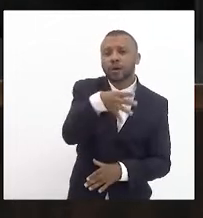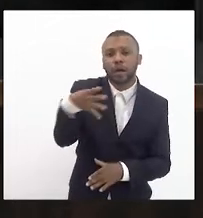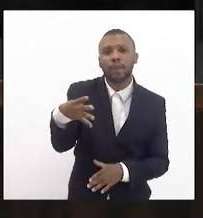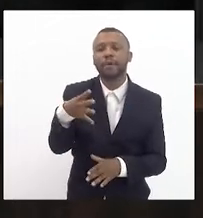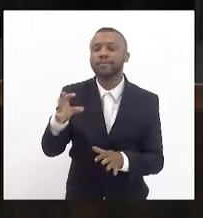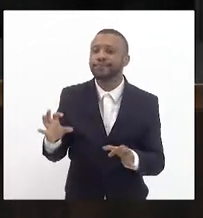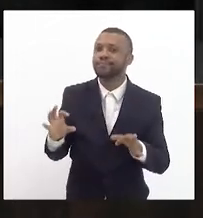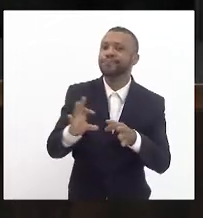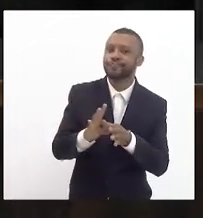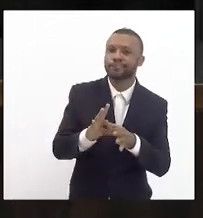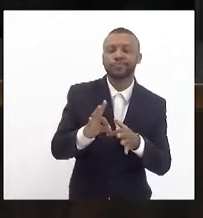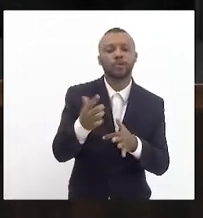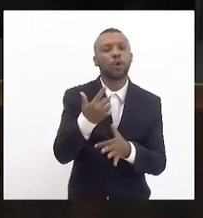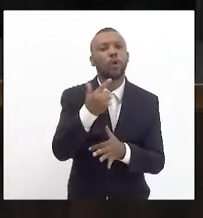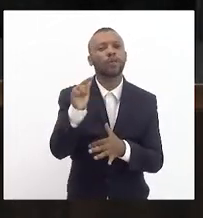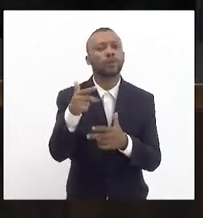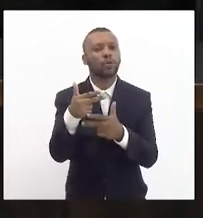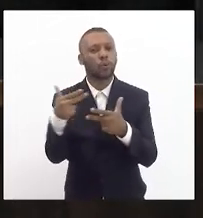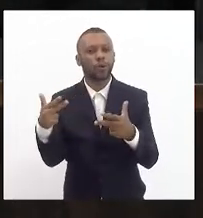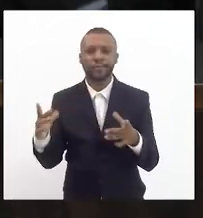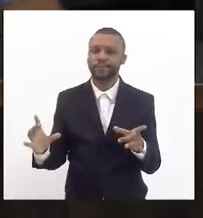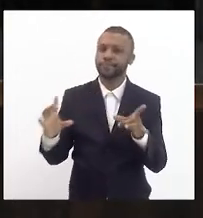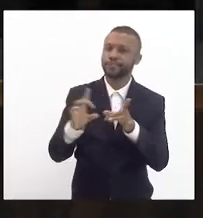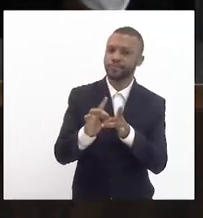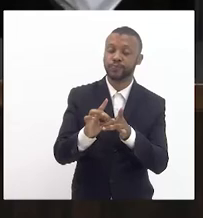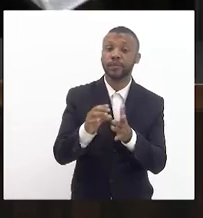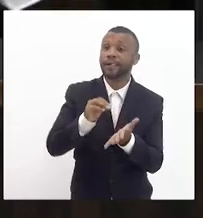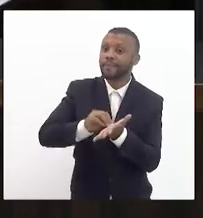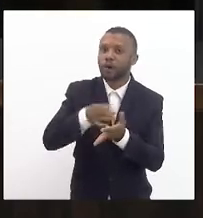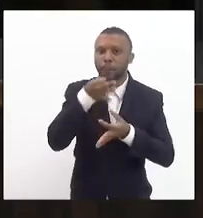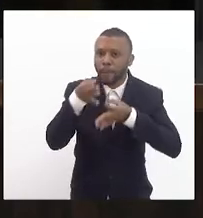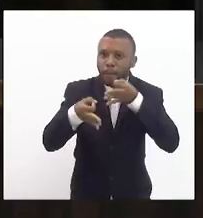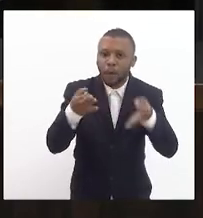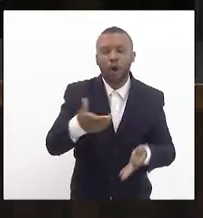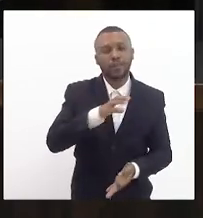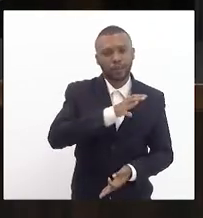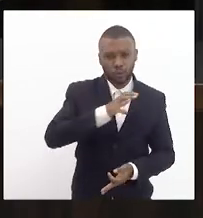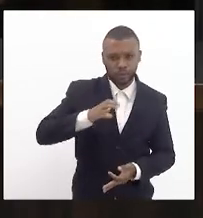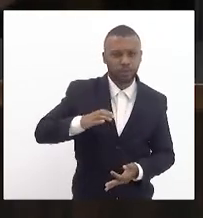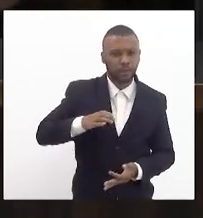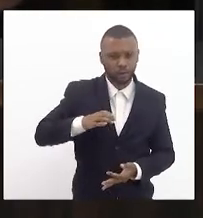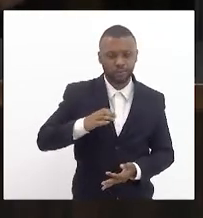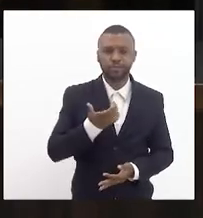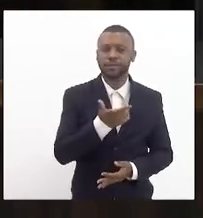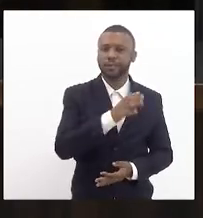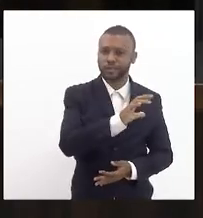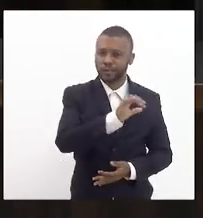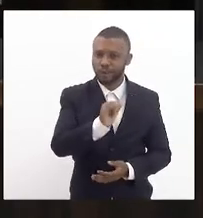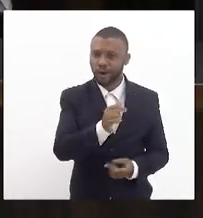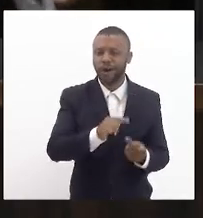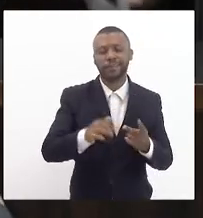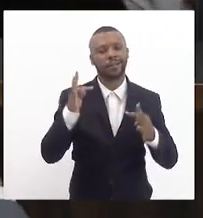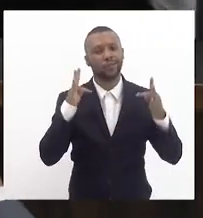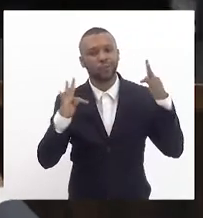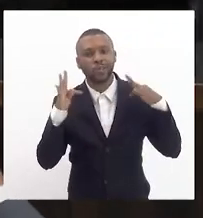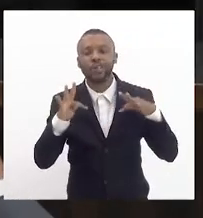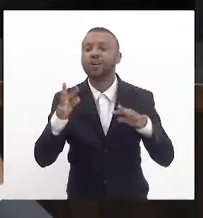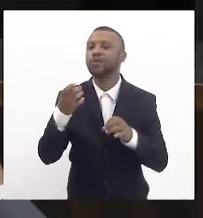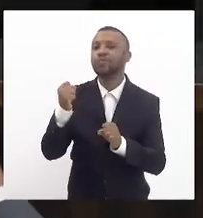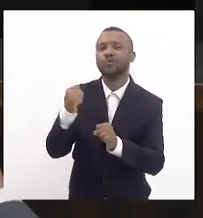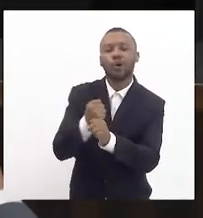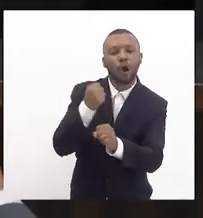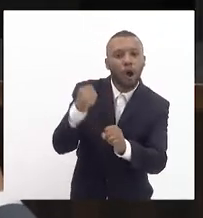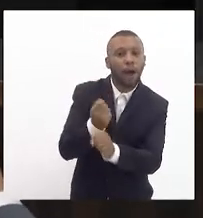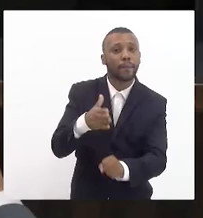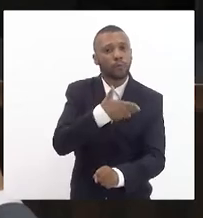Outras Providências, pendente de pareceres das comissões de Constituição, Justiça, de Turismo, de Obras Públicas, de Cultura, de Economia, Indústria e